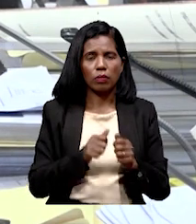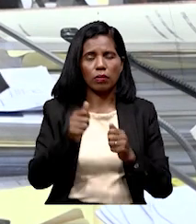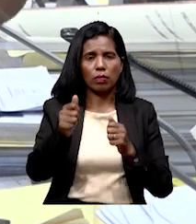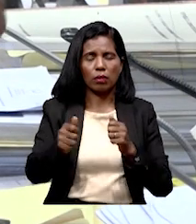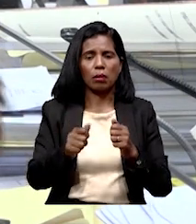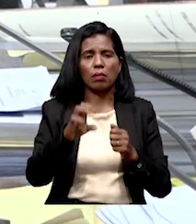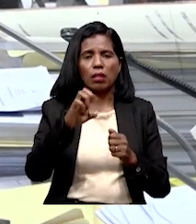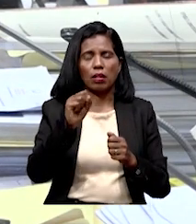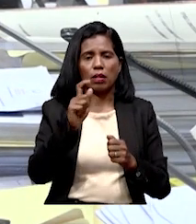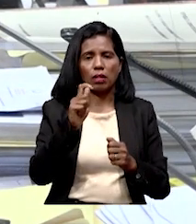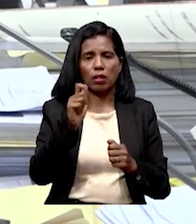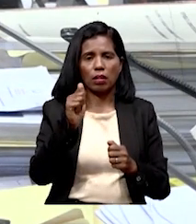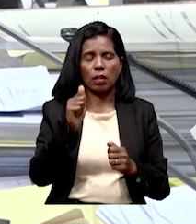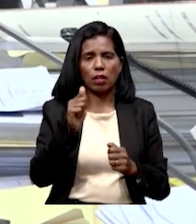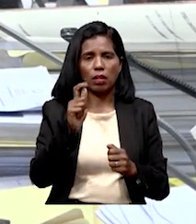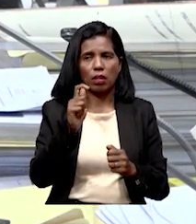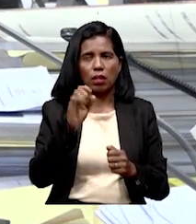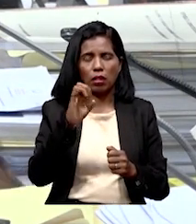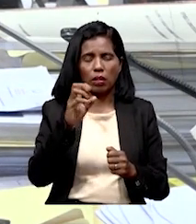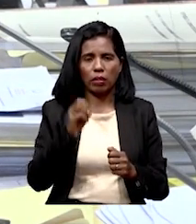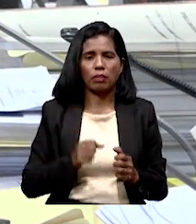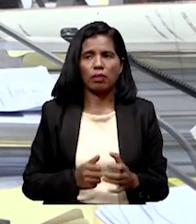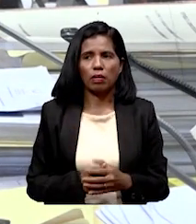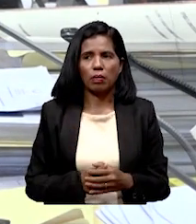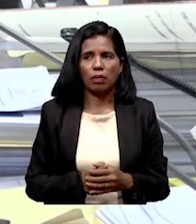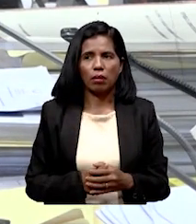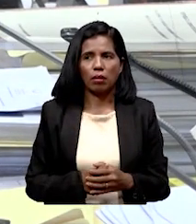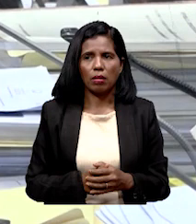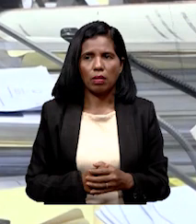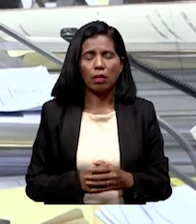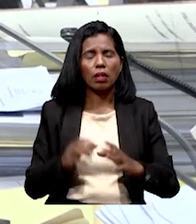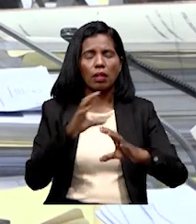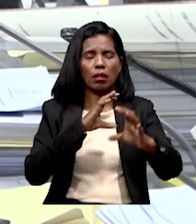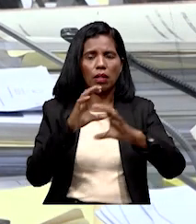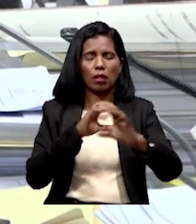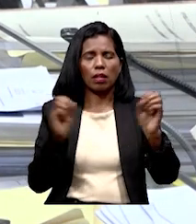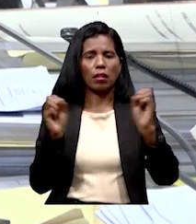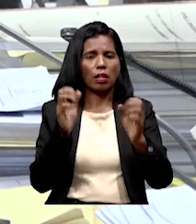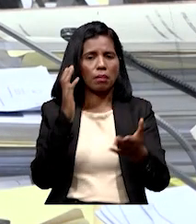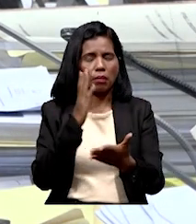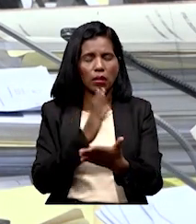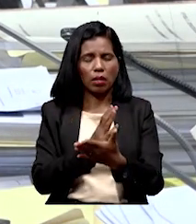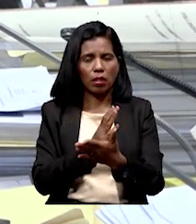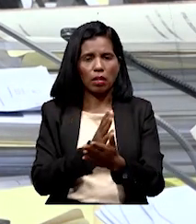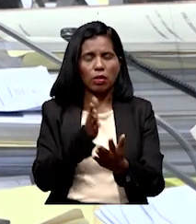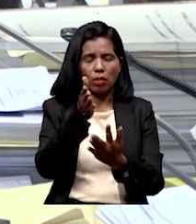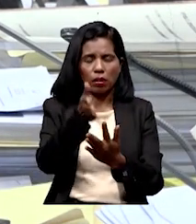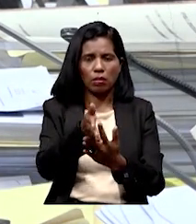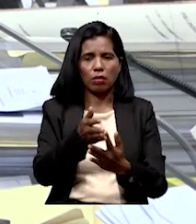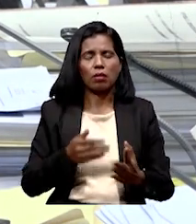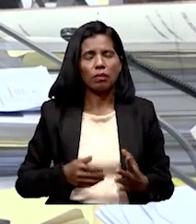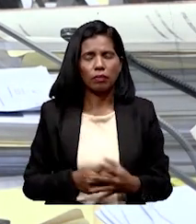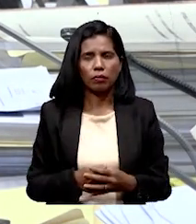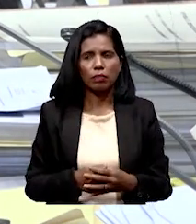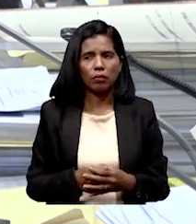Alessa, atravessa que descia oi. Tamba, careta né? Nunca para. O cine ba, o cicrai, jacinto,